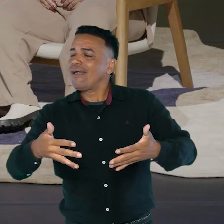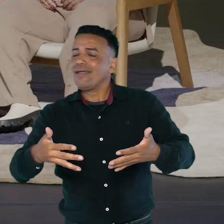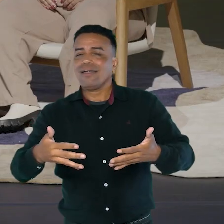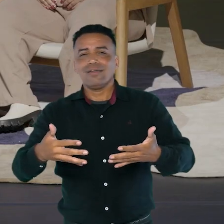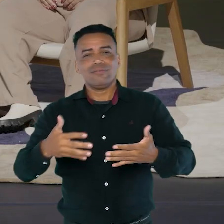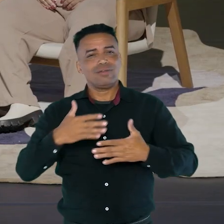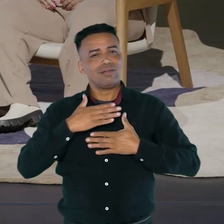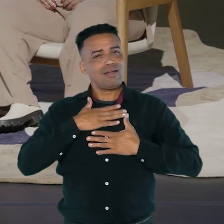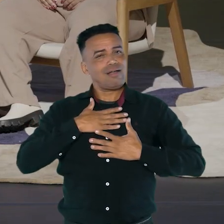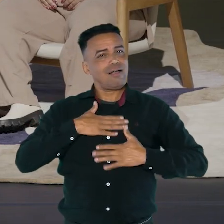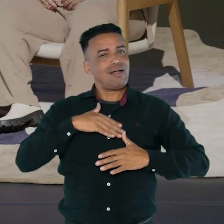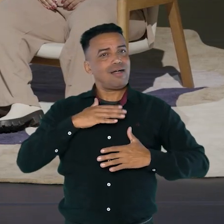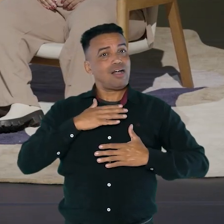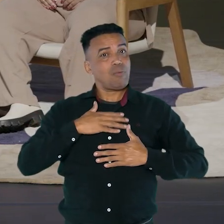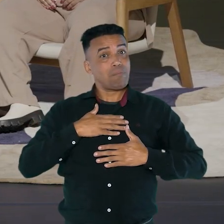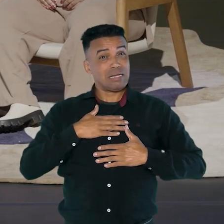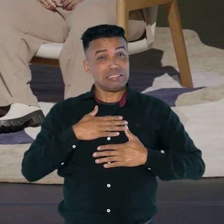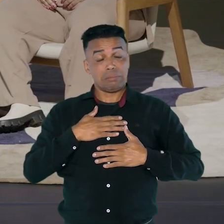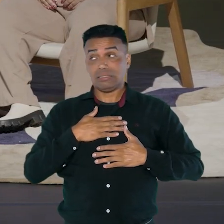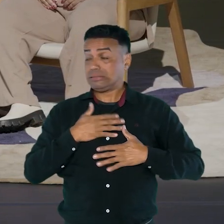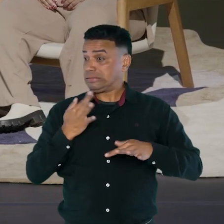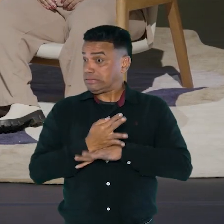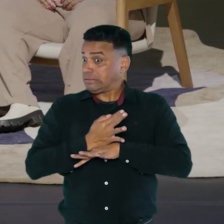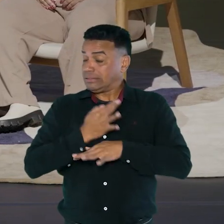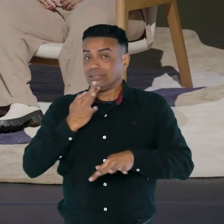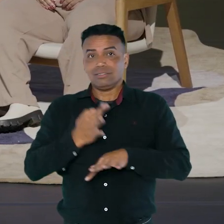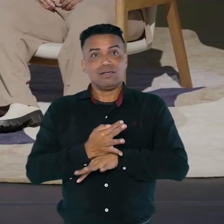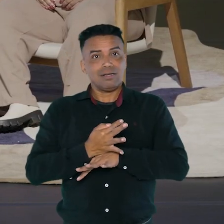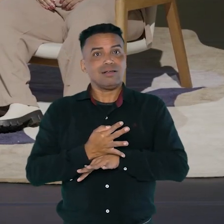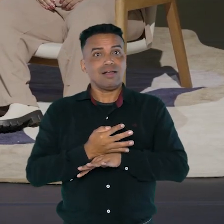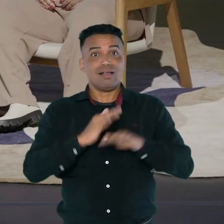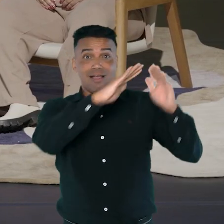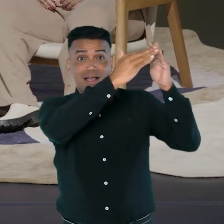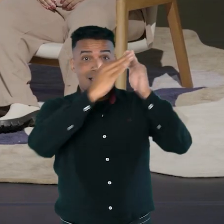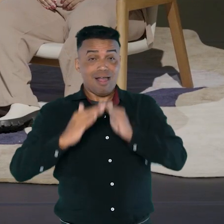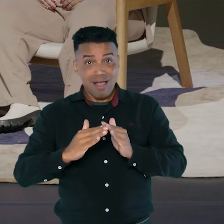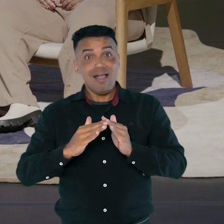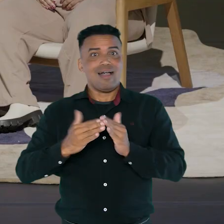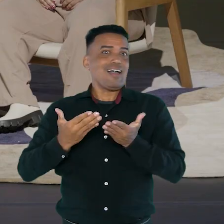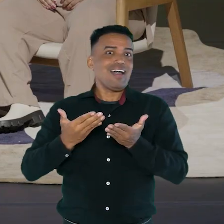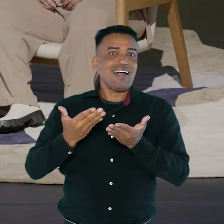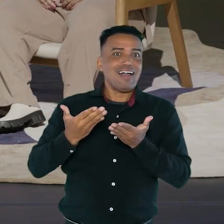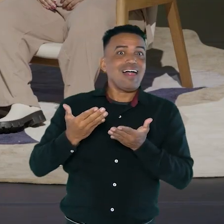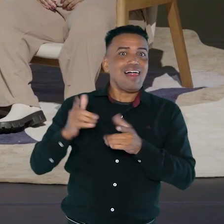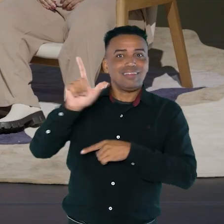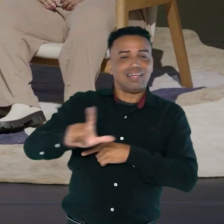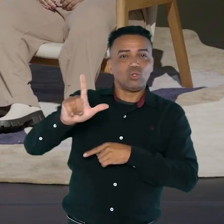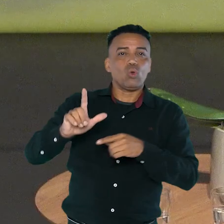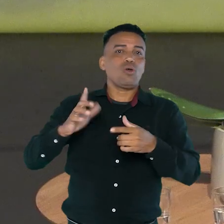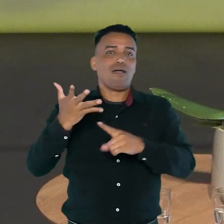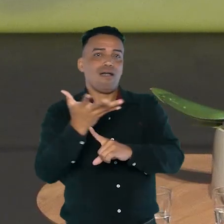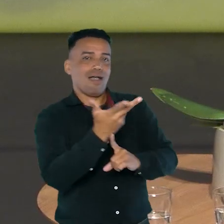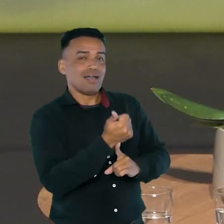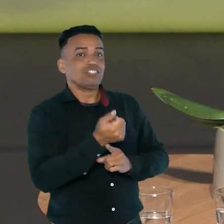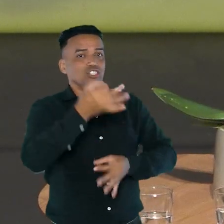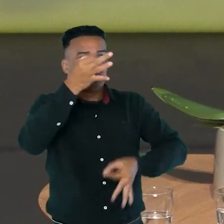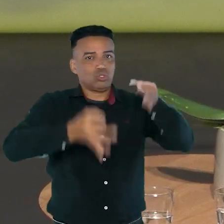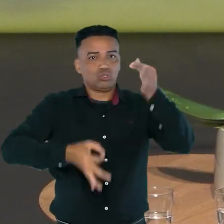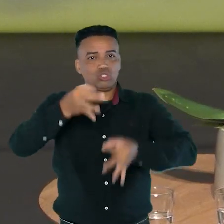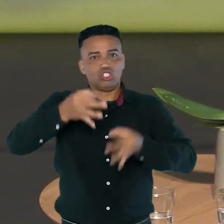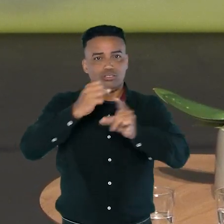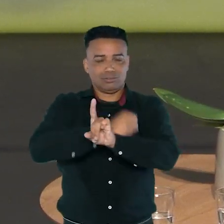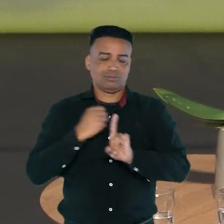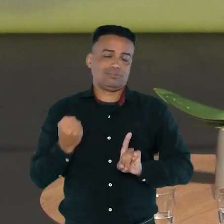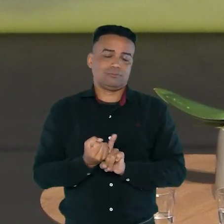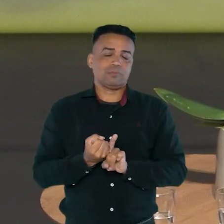e dilacerante ao mesmo tempo, né? Vozes da periferia, literatura, arte e justiça social. Então, abraçados